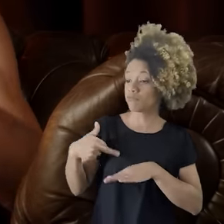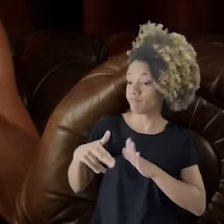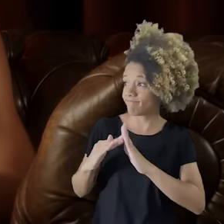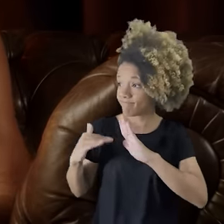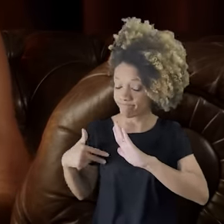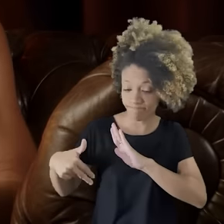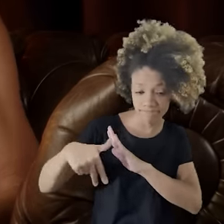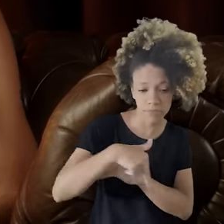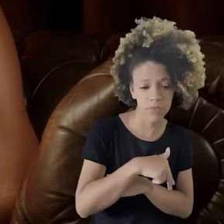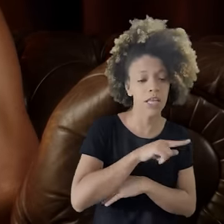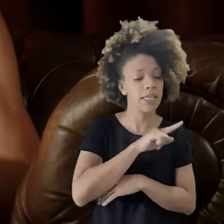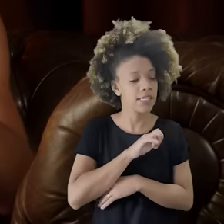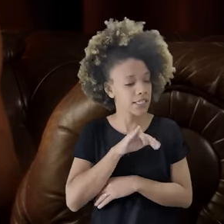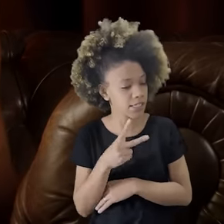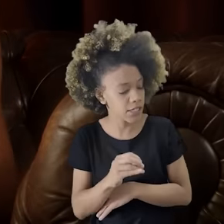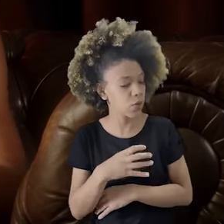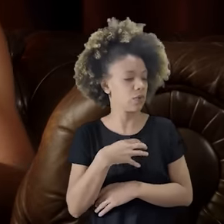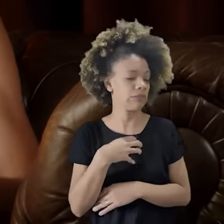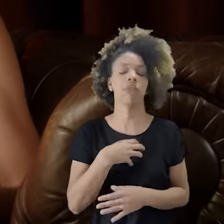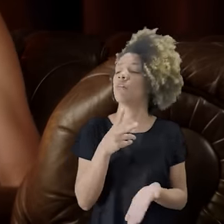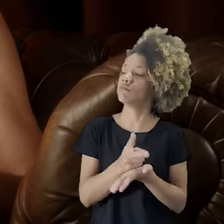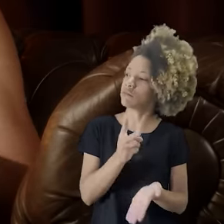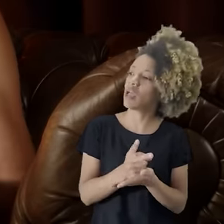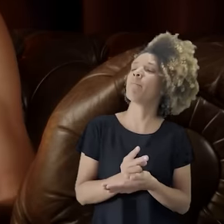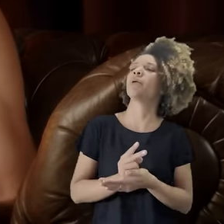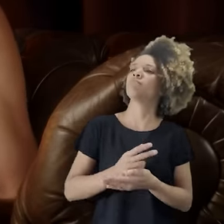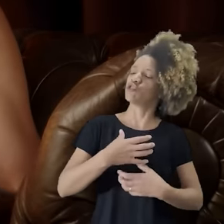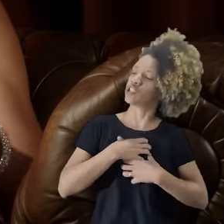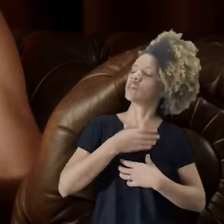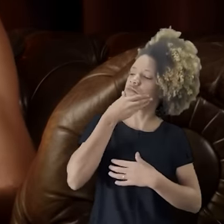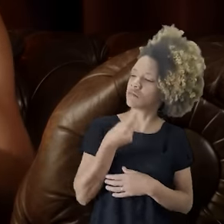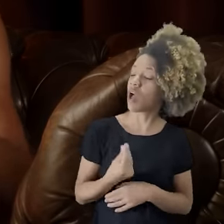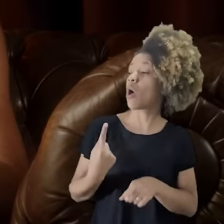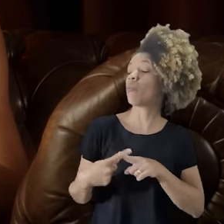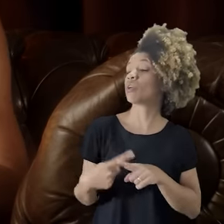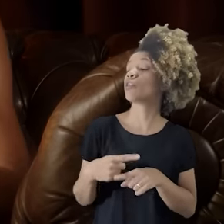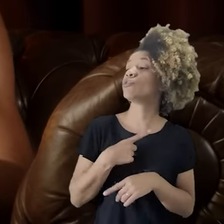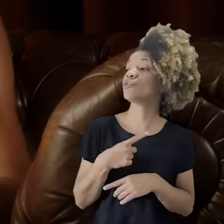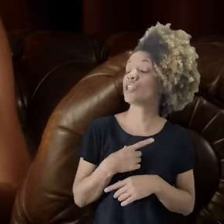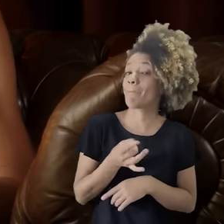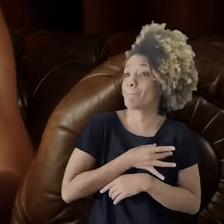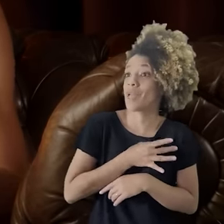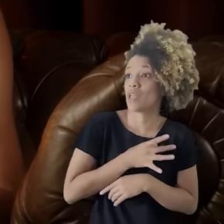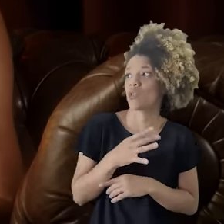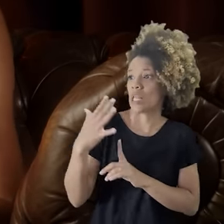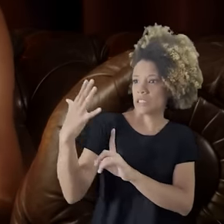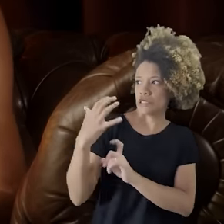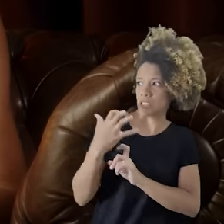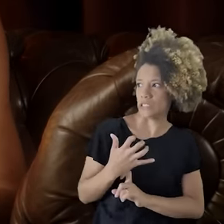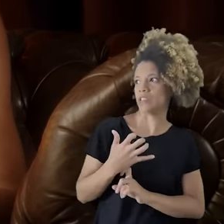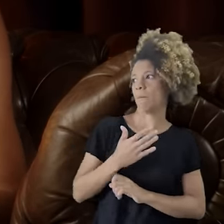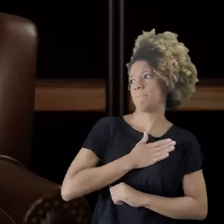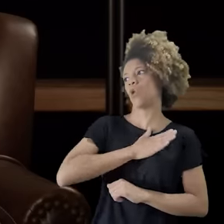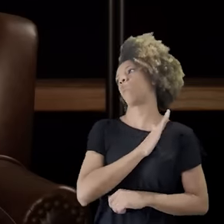sair de casa de Zezinho o meu comportamento sempre fui masculino porque por causa que eu tinha muito medo da homofobia